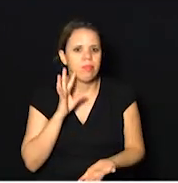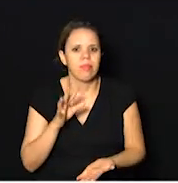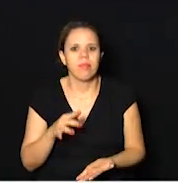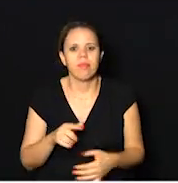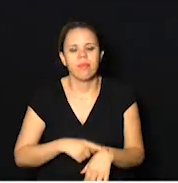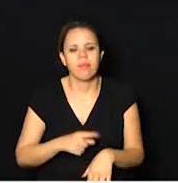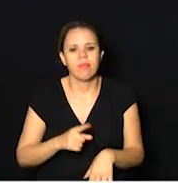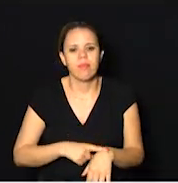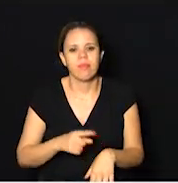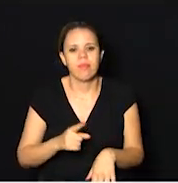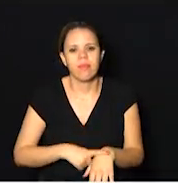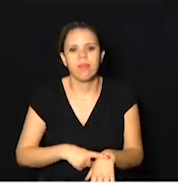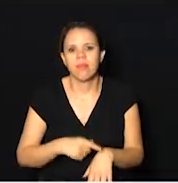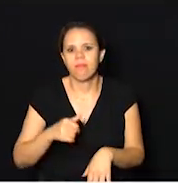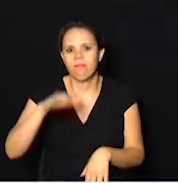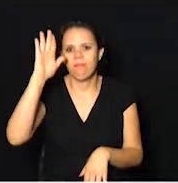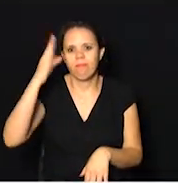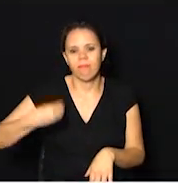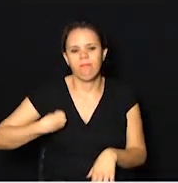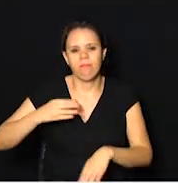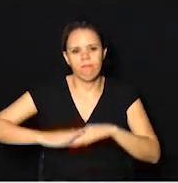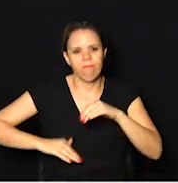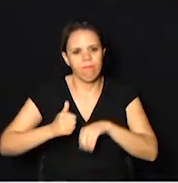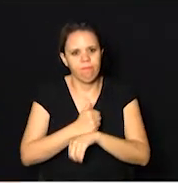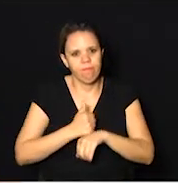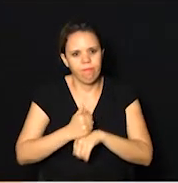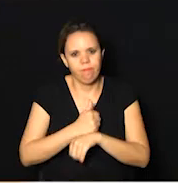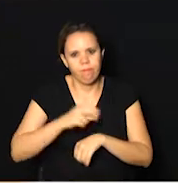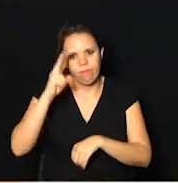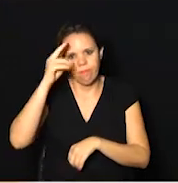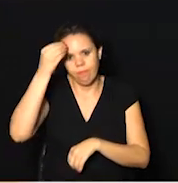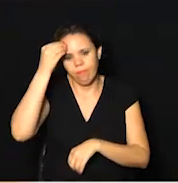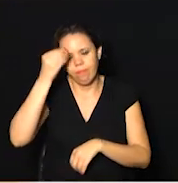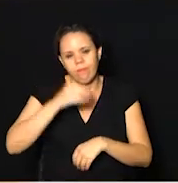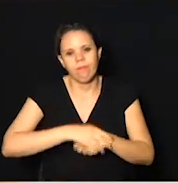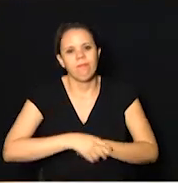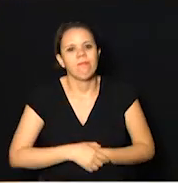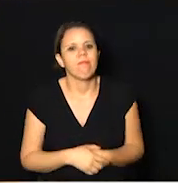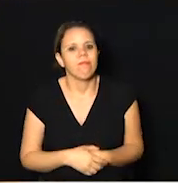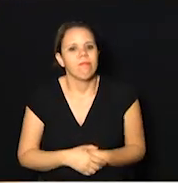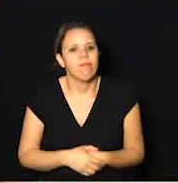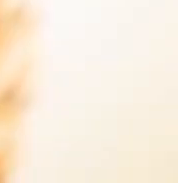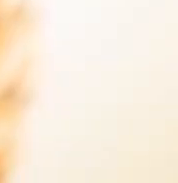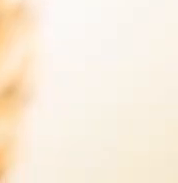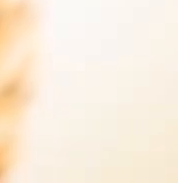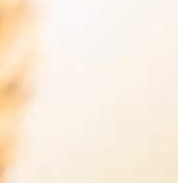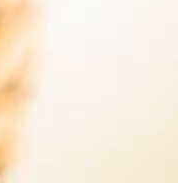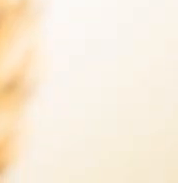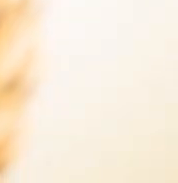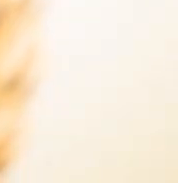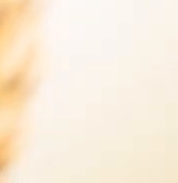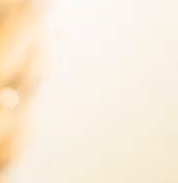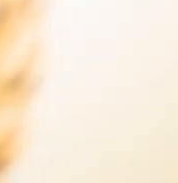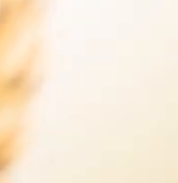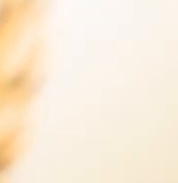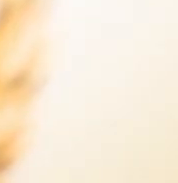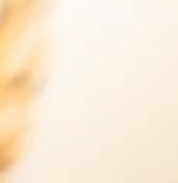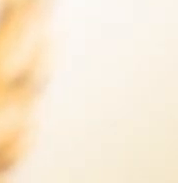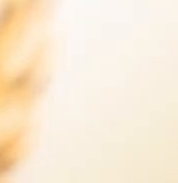esse momento tô momento maior da minha profissão ao chegar no história e aí